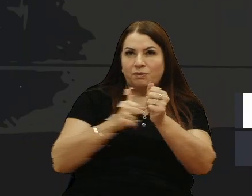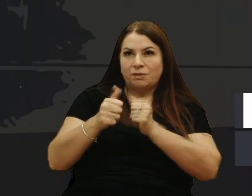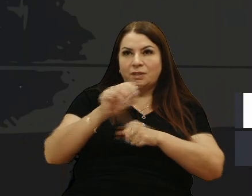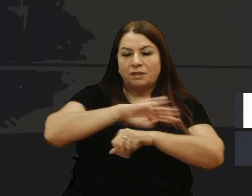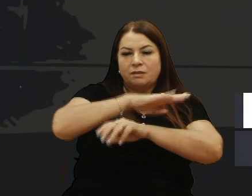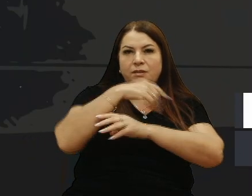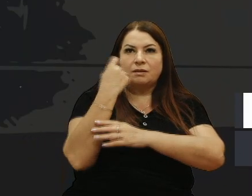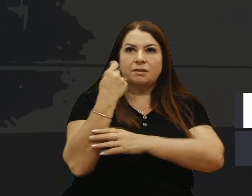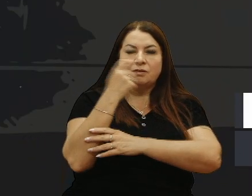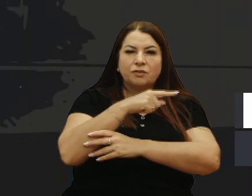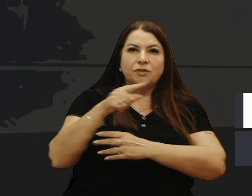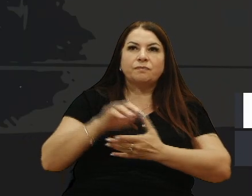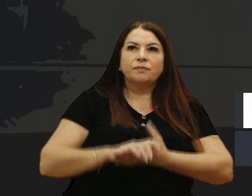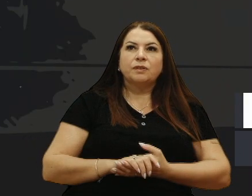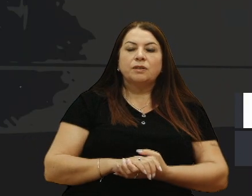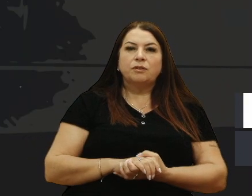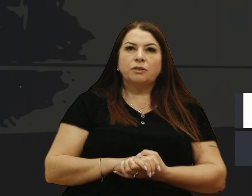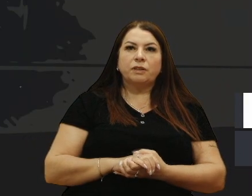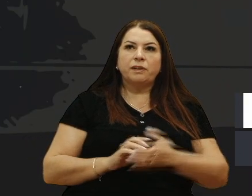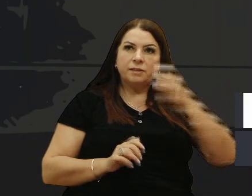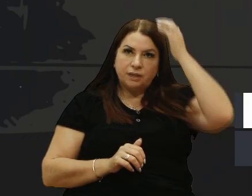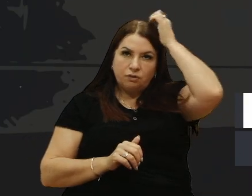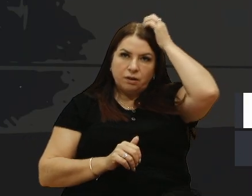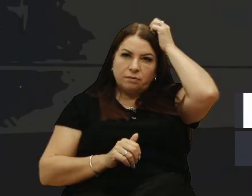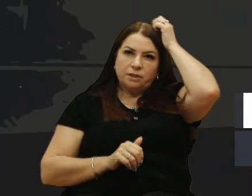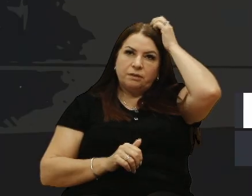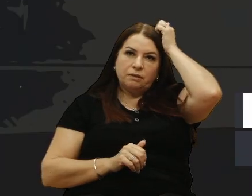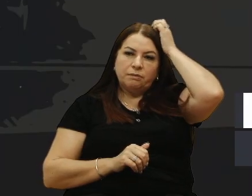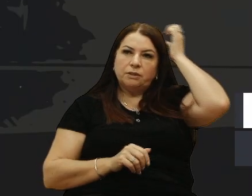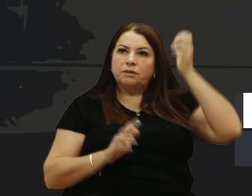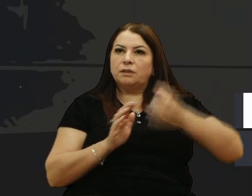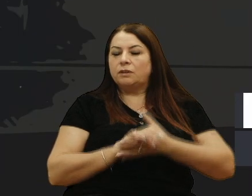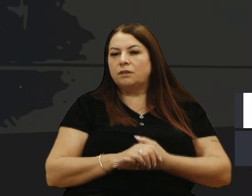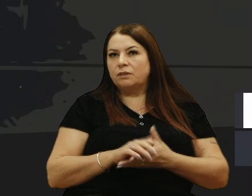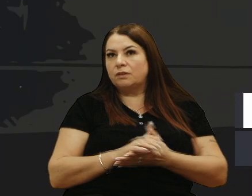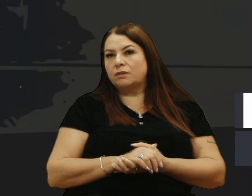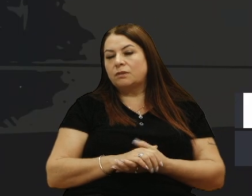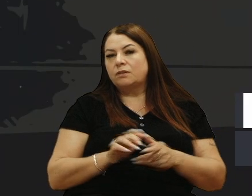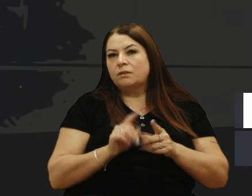Gaúcha, que foi sensacional.